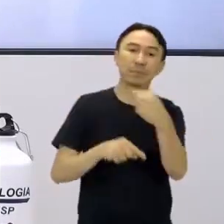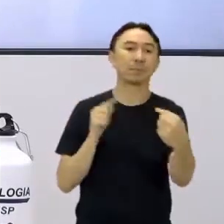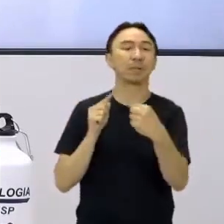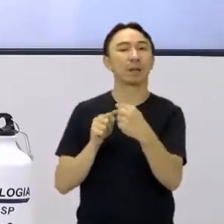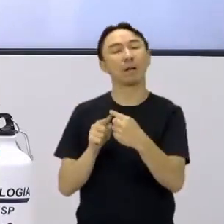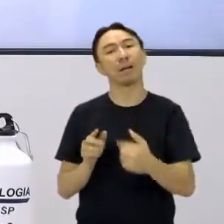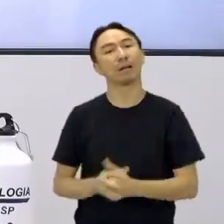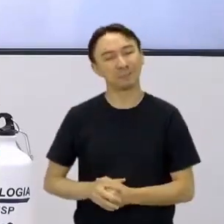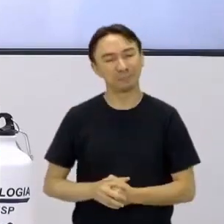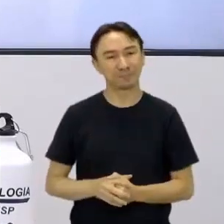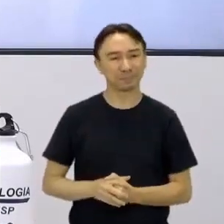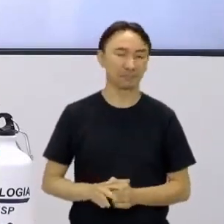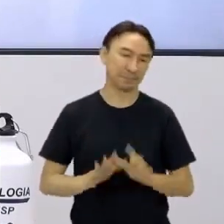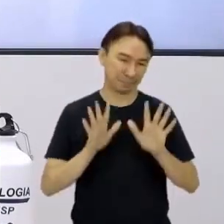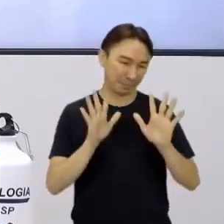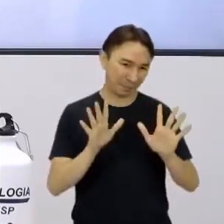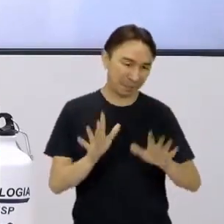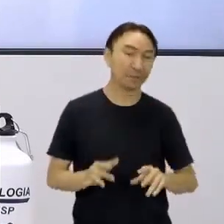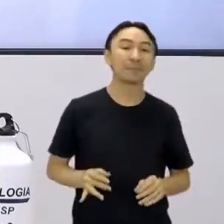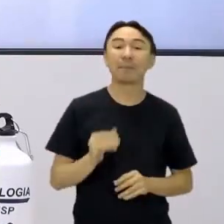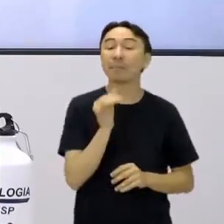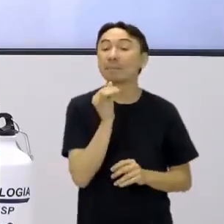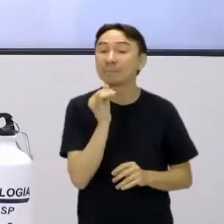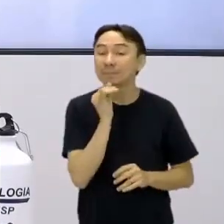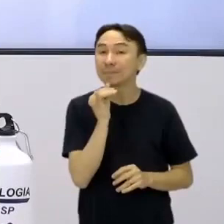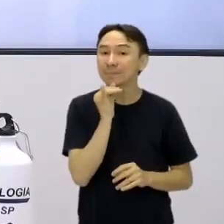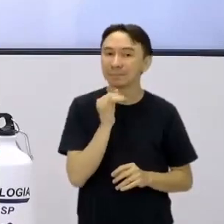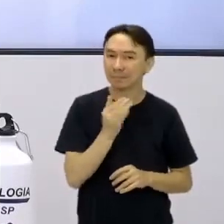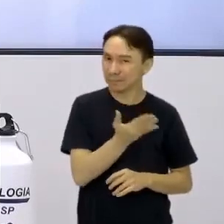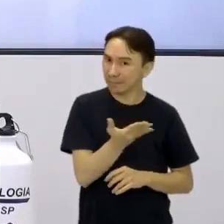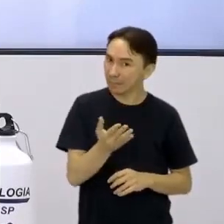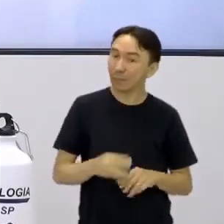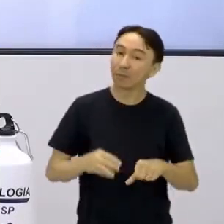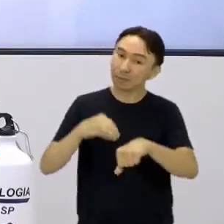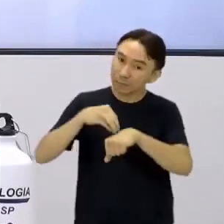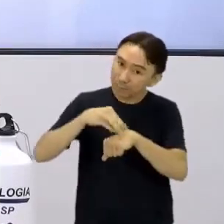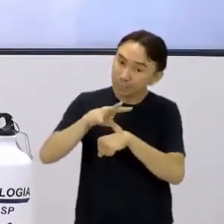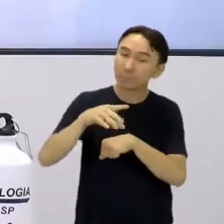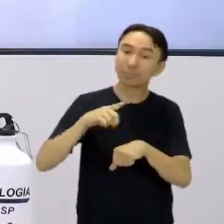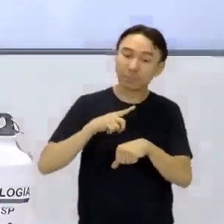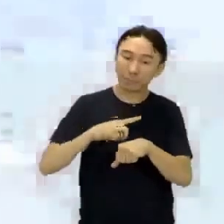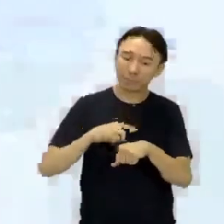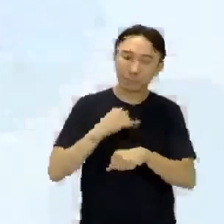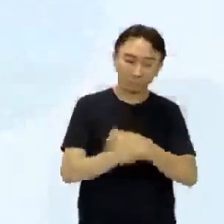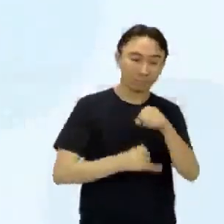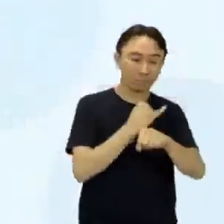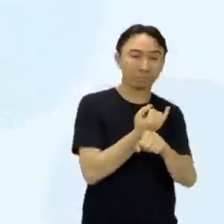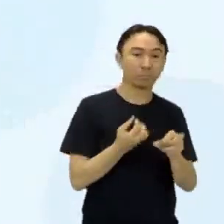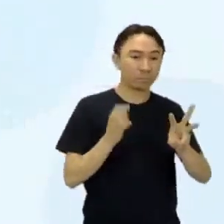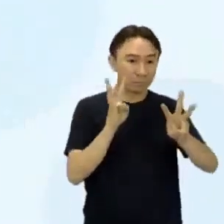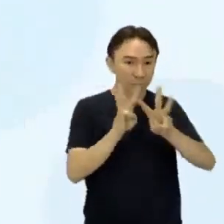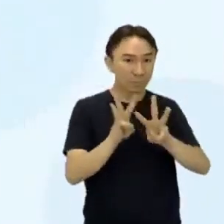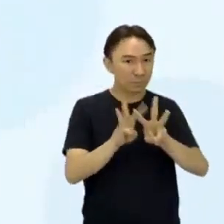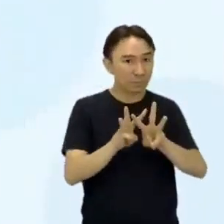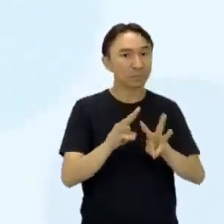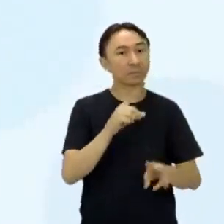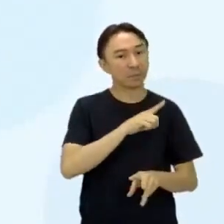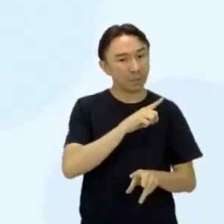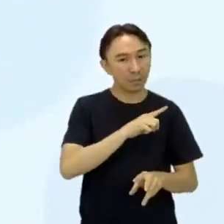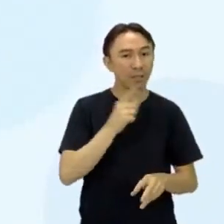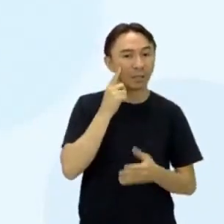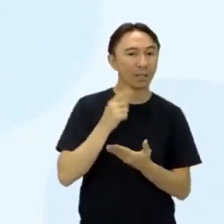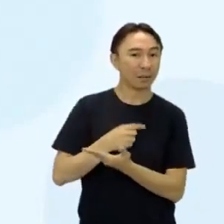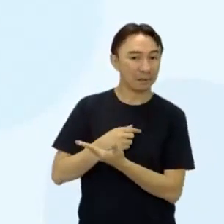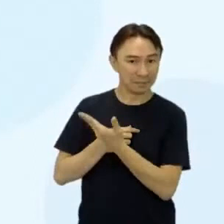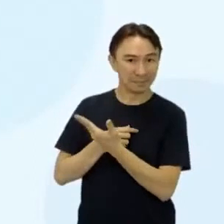cidadania digital, eu até recomendo vocês a entrarem no site que eu usei até para montar essa aula, que é do Plenarinho, né? Que é do